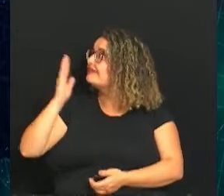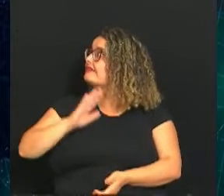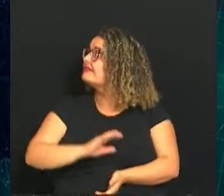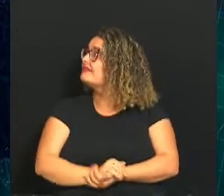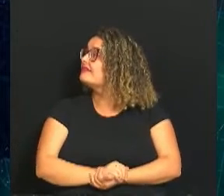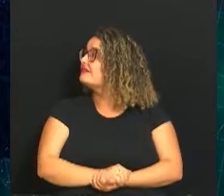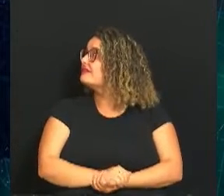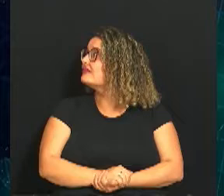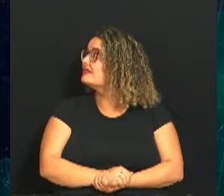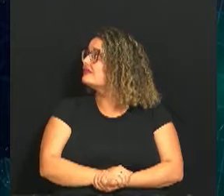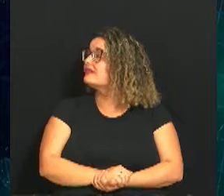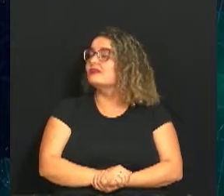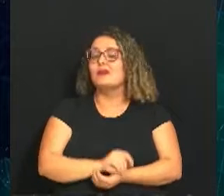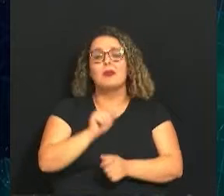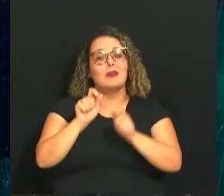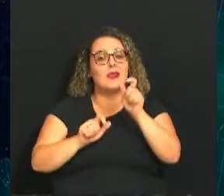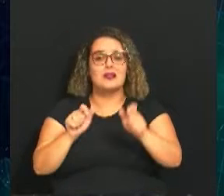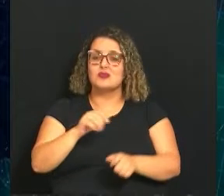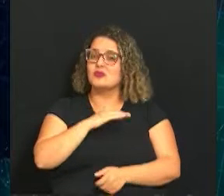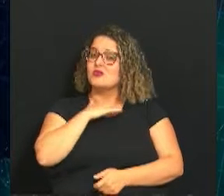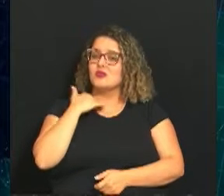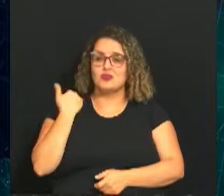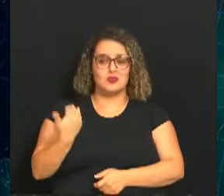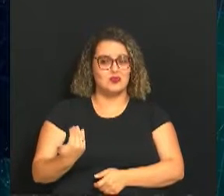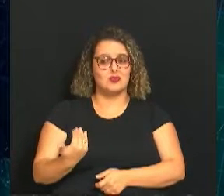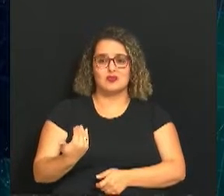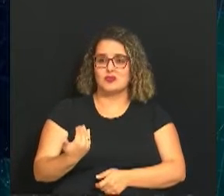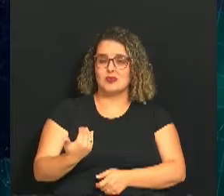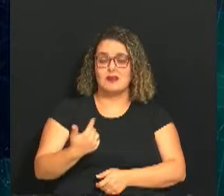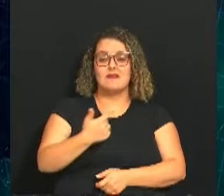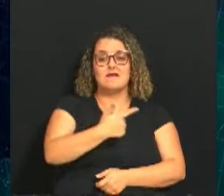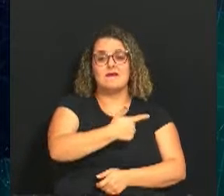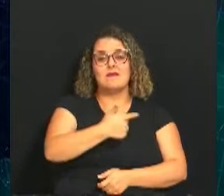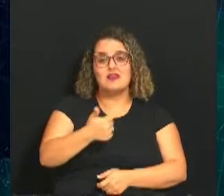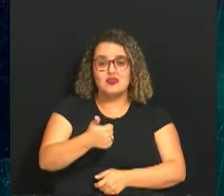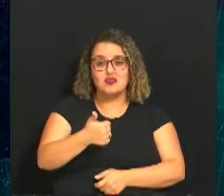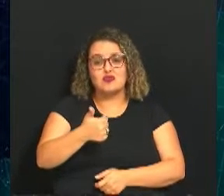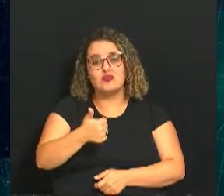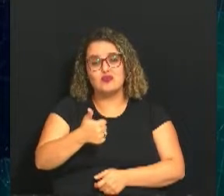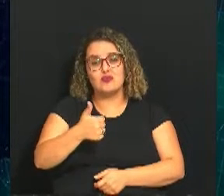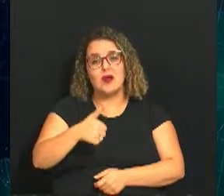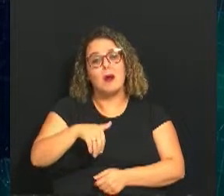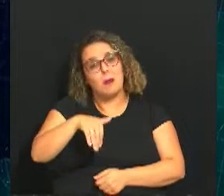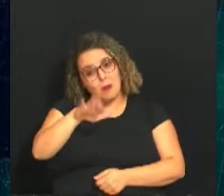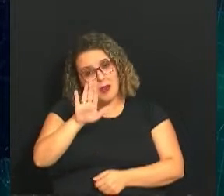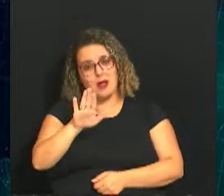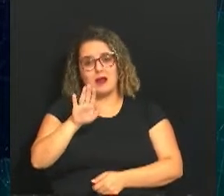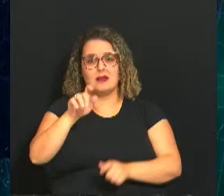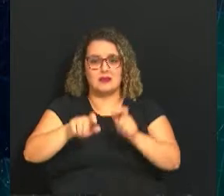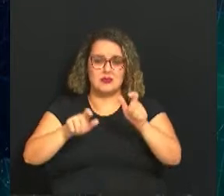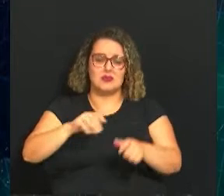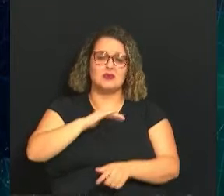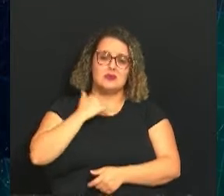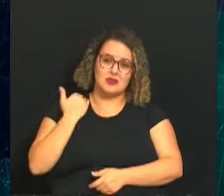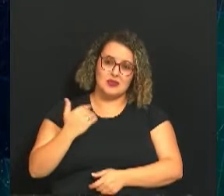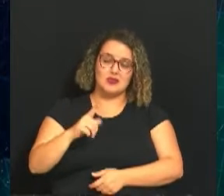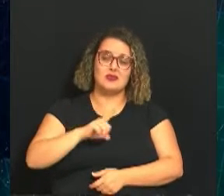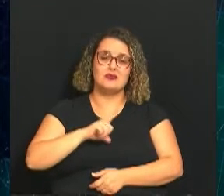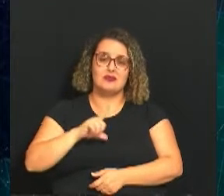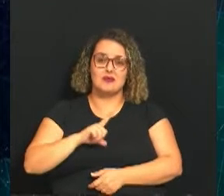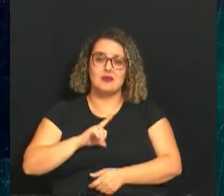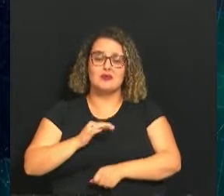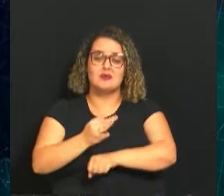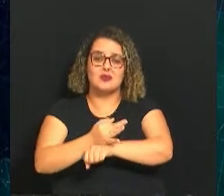4.937 óbitos. Nós tivemos aí 21 a mais, mas a gente teve esse feriado